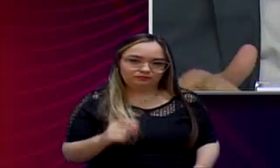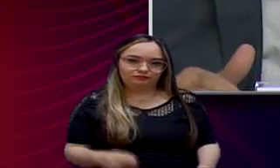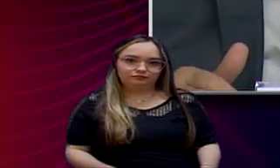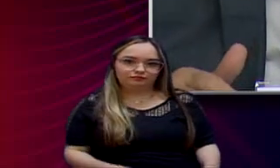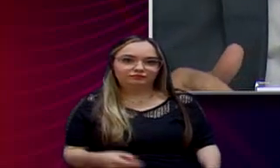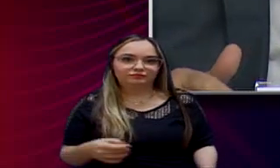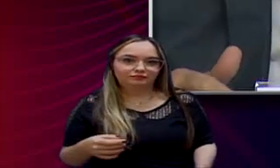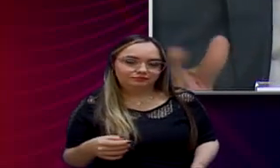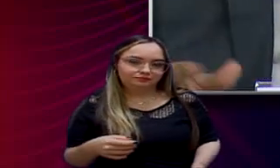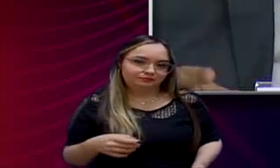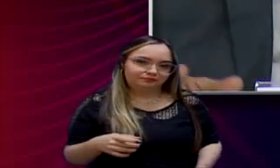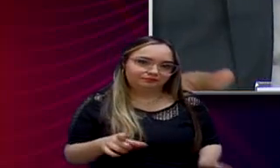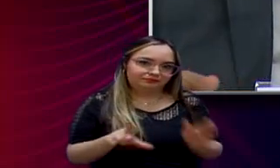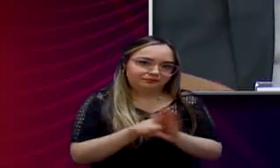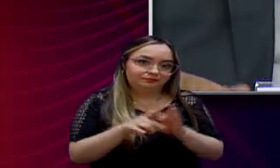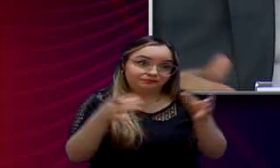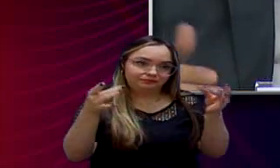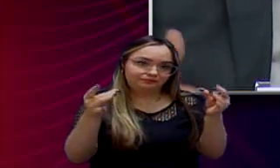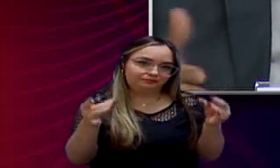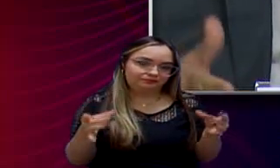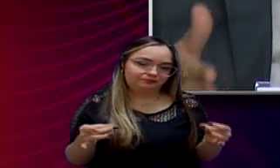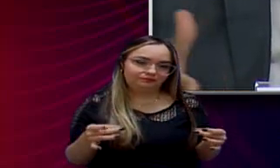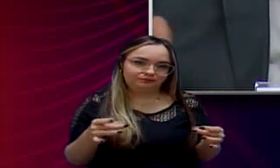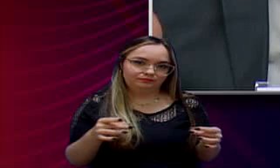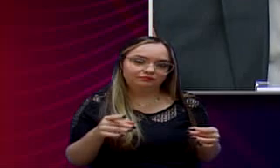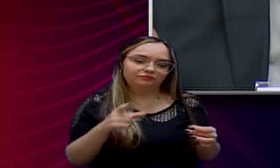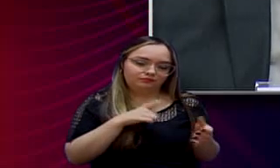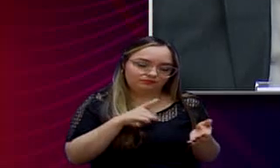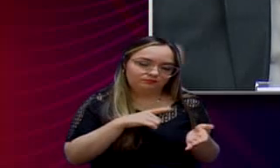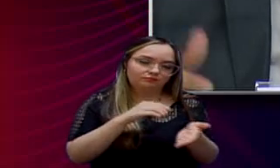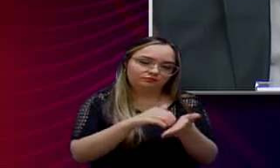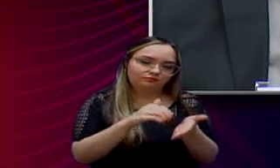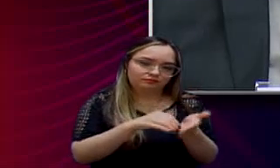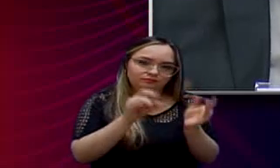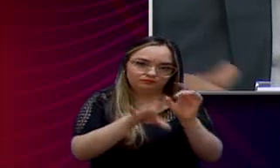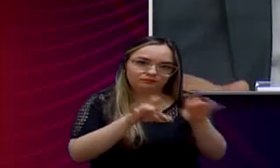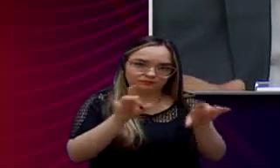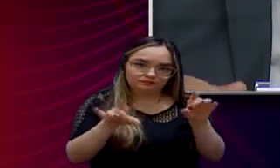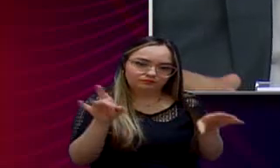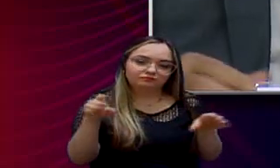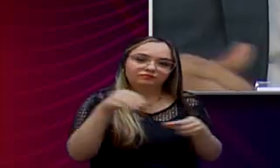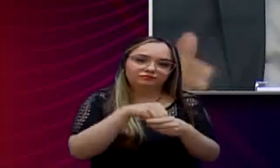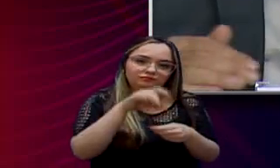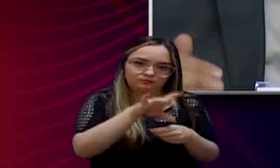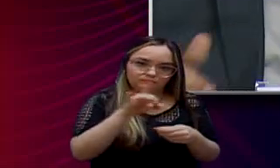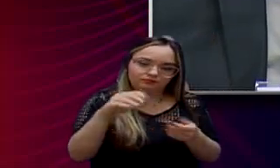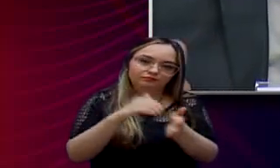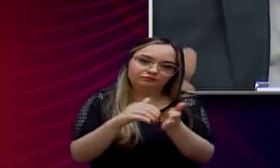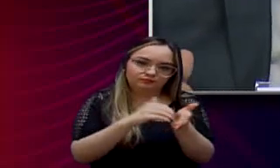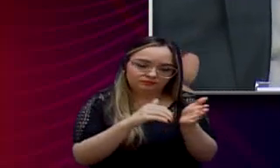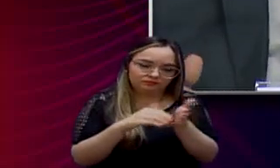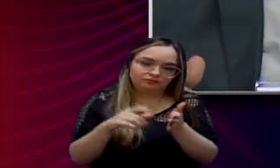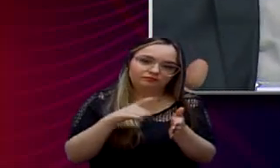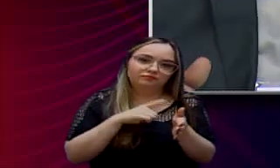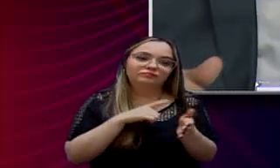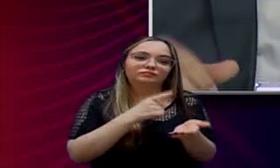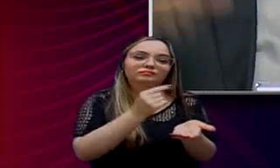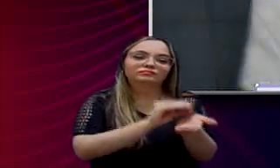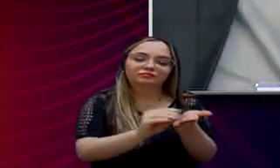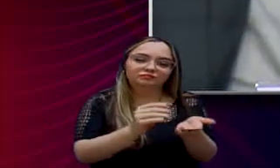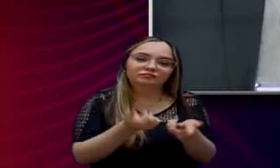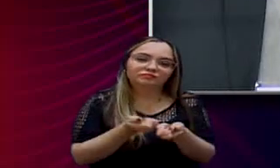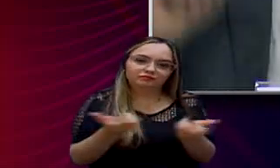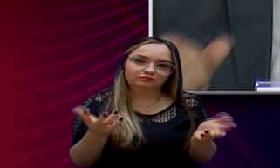detalhado detalhado por secretaria né dentro de cada secretaria com o que que tem de investimento lá tem